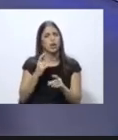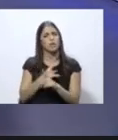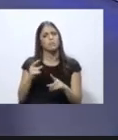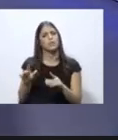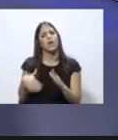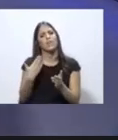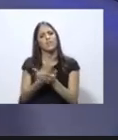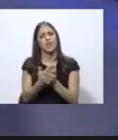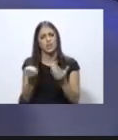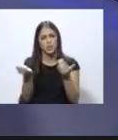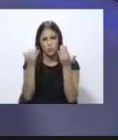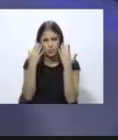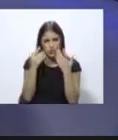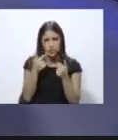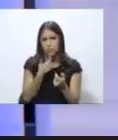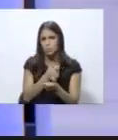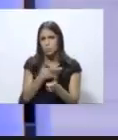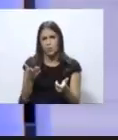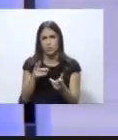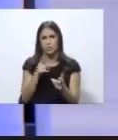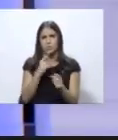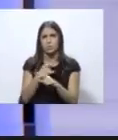Pedro Brás não pode dar notícias porque não é jornalista.